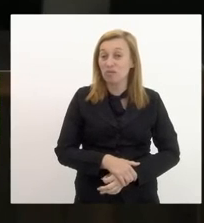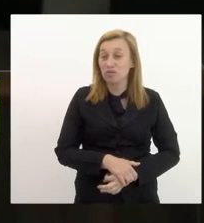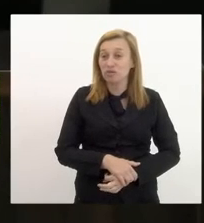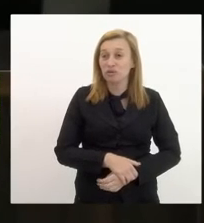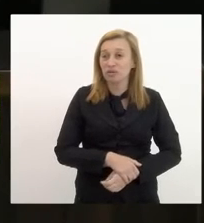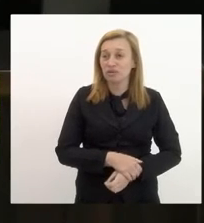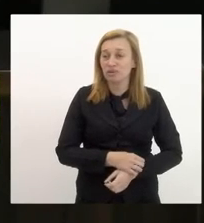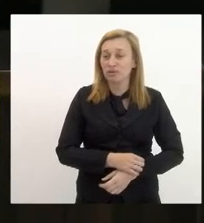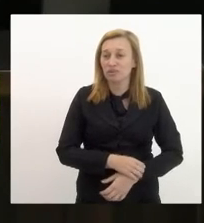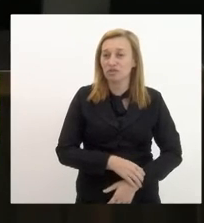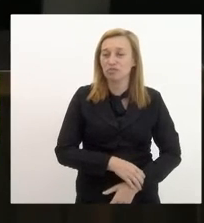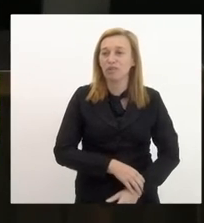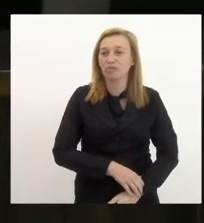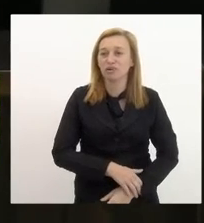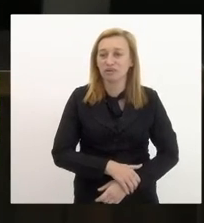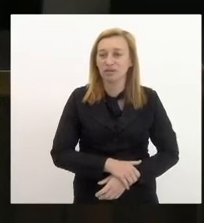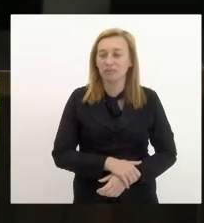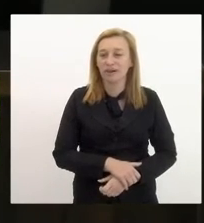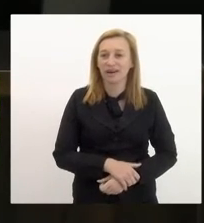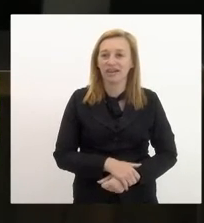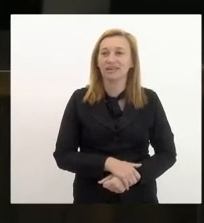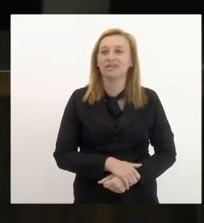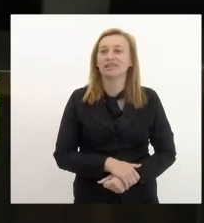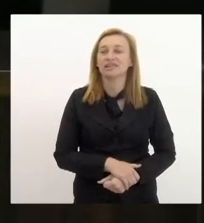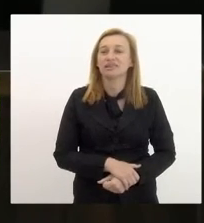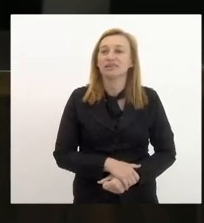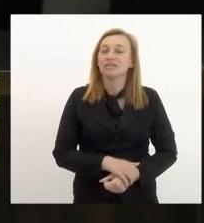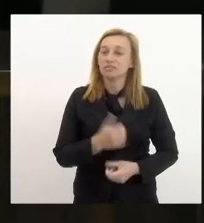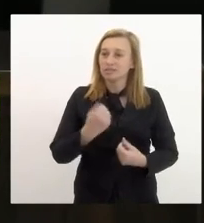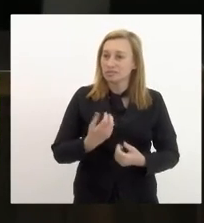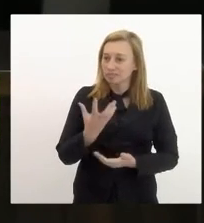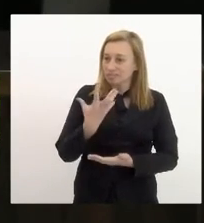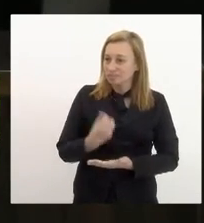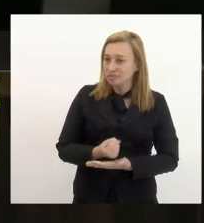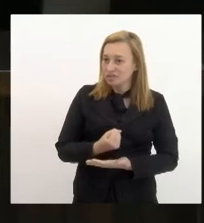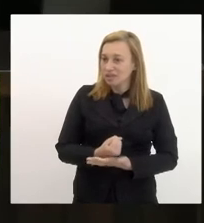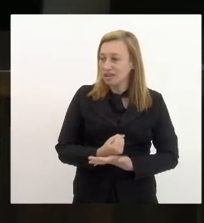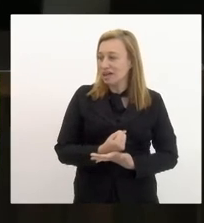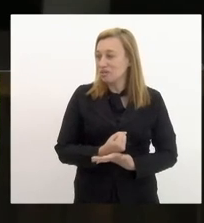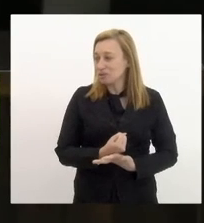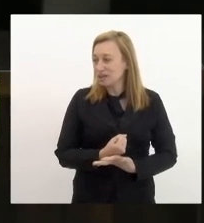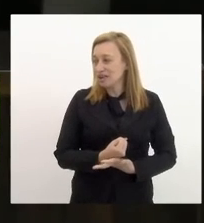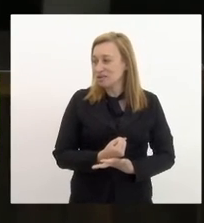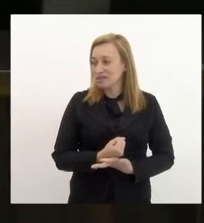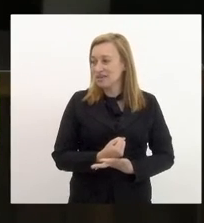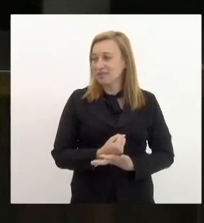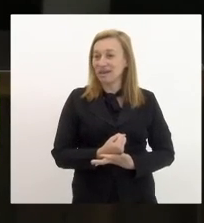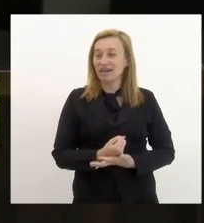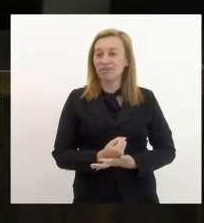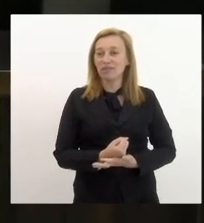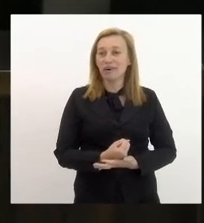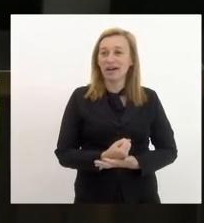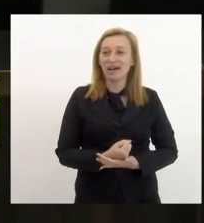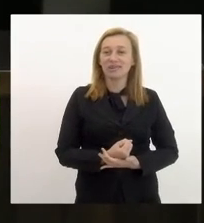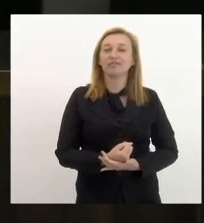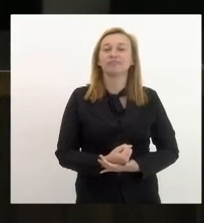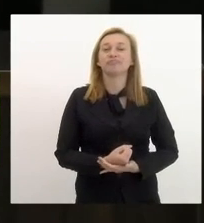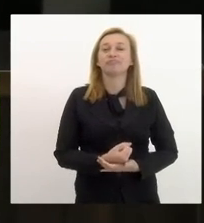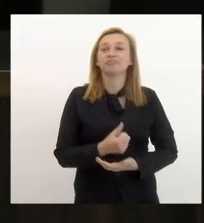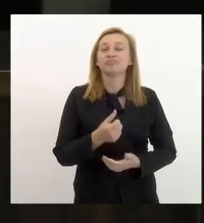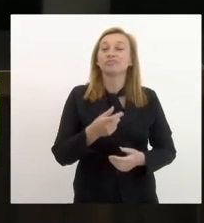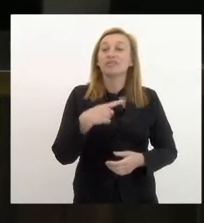mendaz devem ser acatadas que que diz o Artigo 14 do Decreto quando